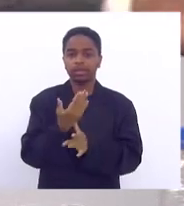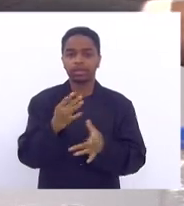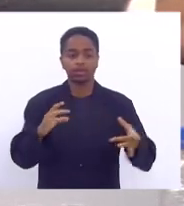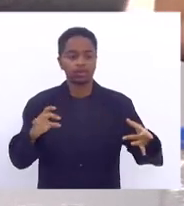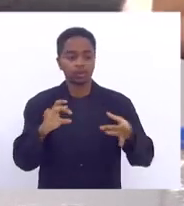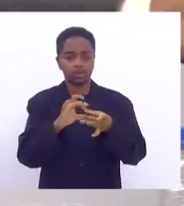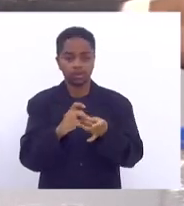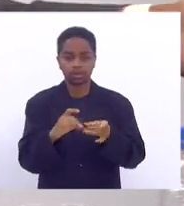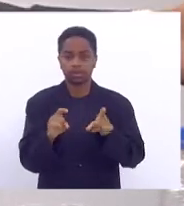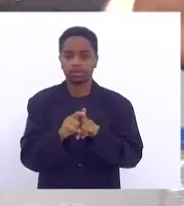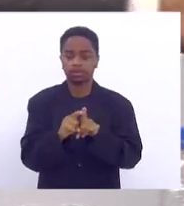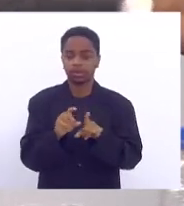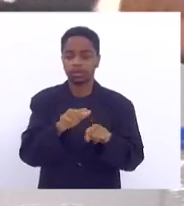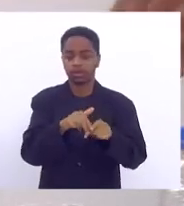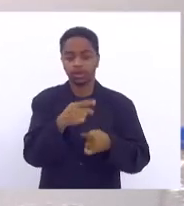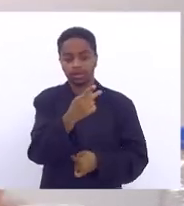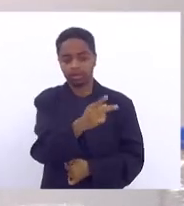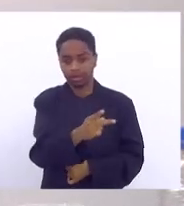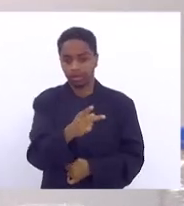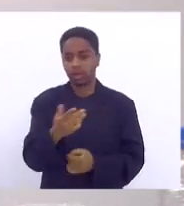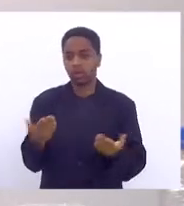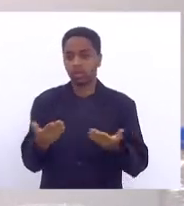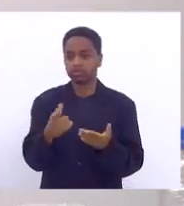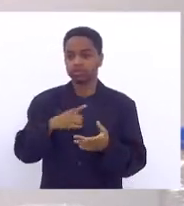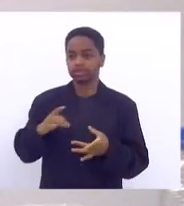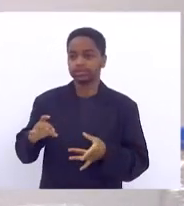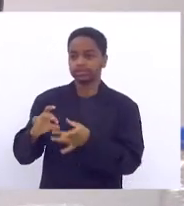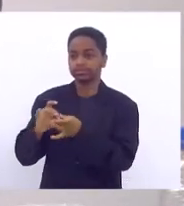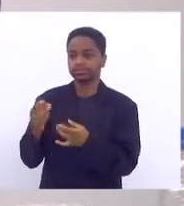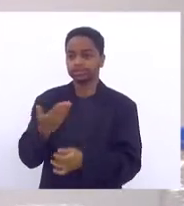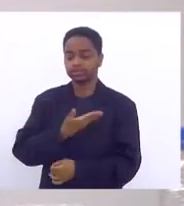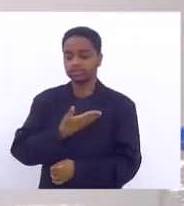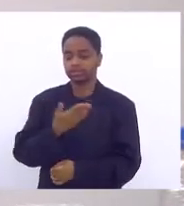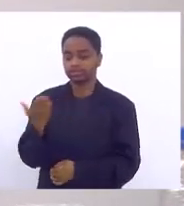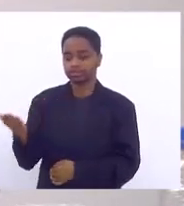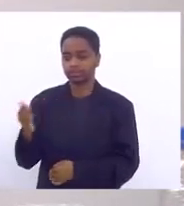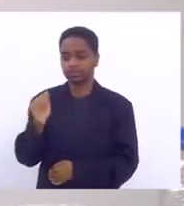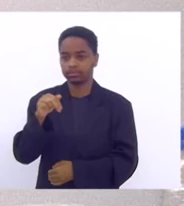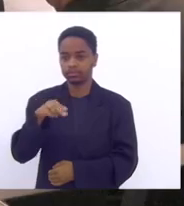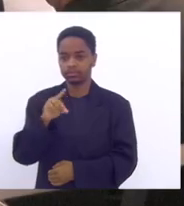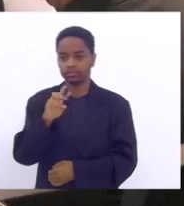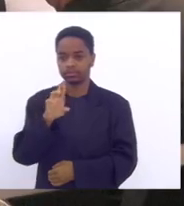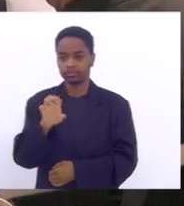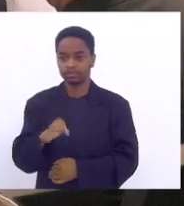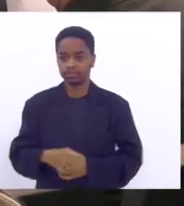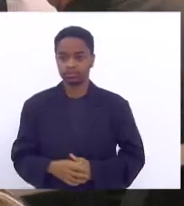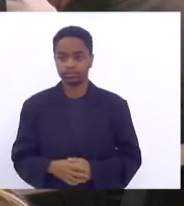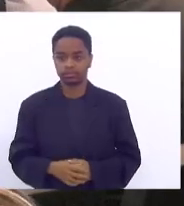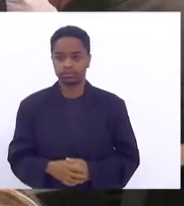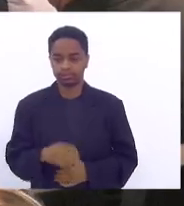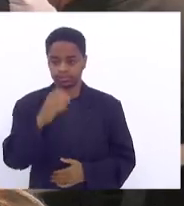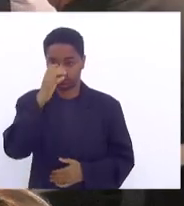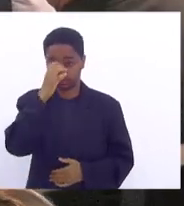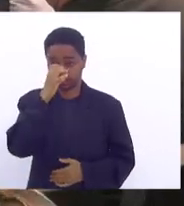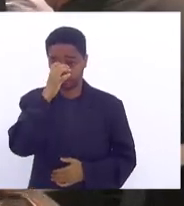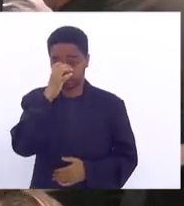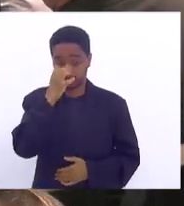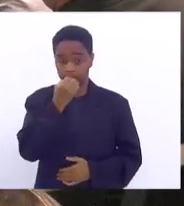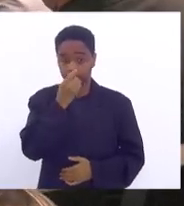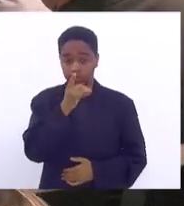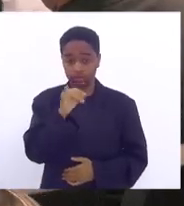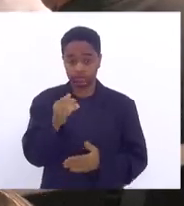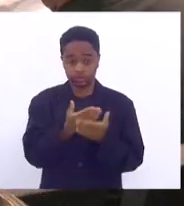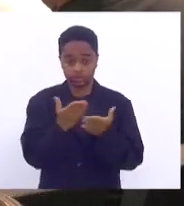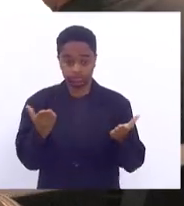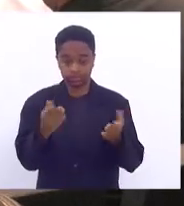hoje nasceu uma amizade aqui com o Dr André ti Ju por favor bom dia a todos e Tod